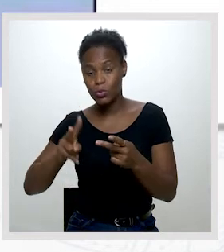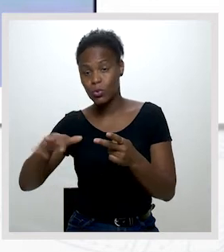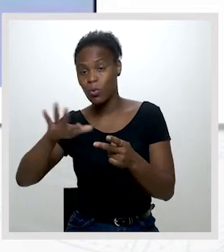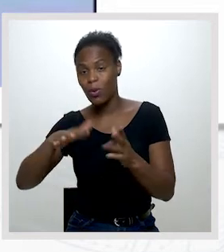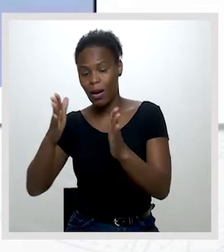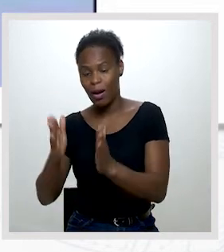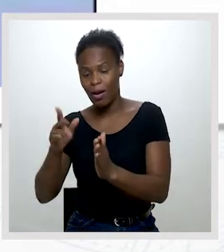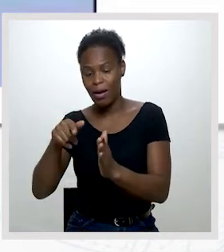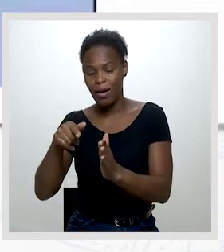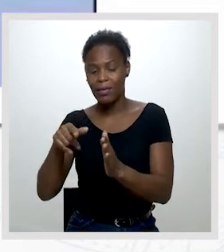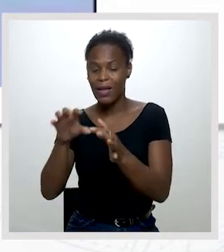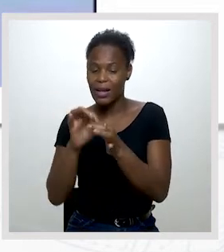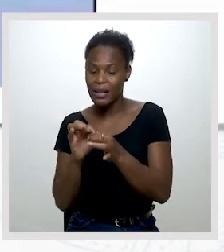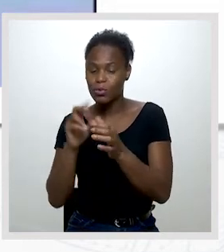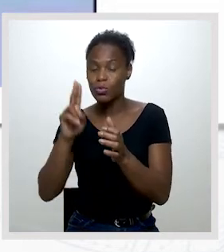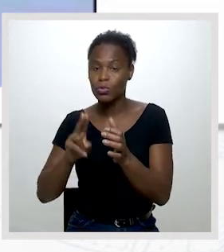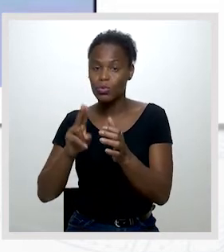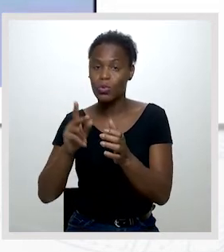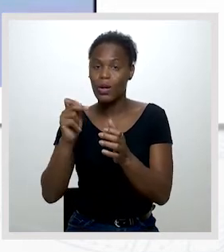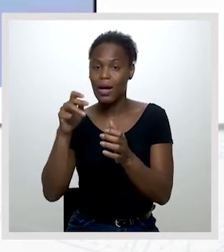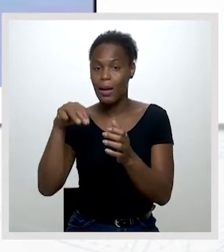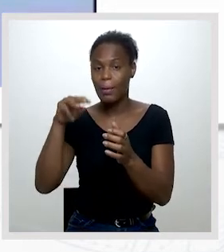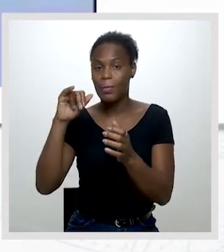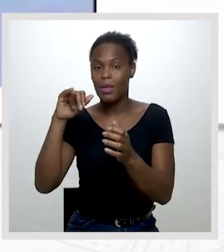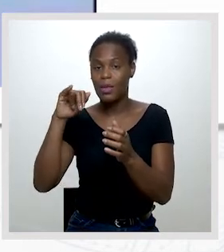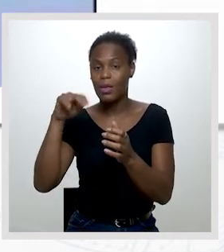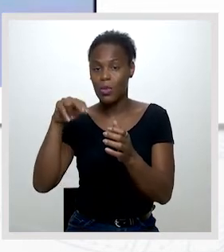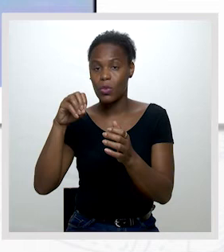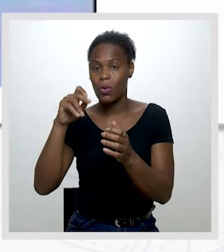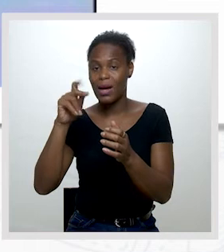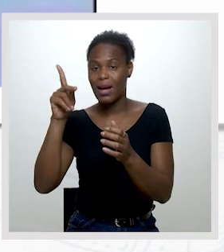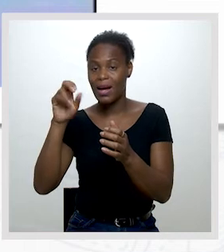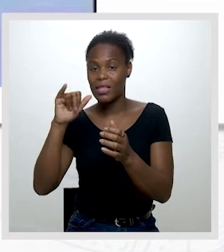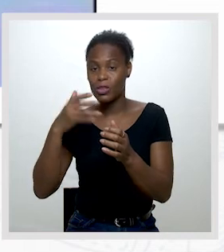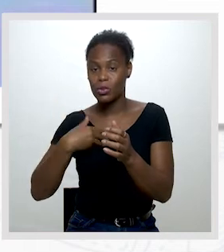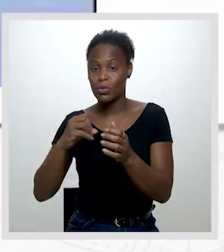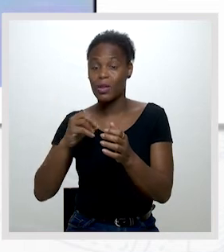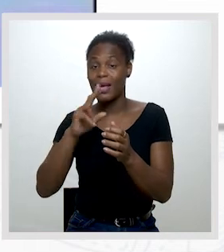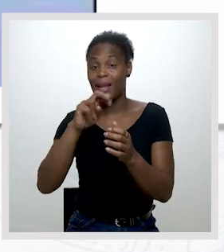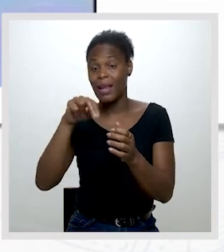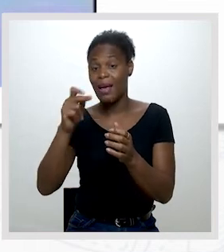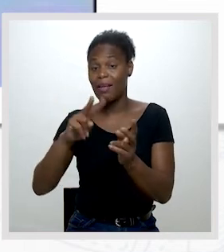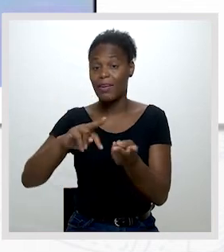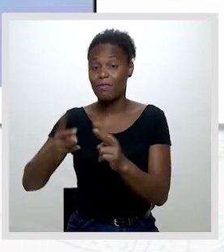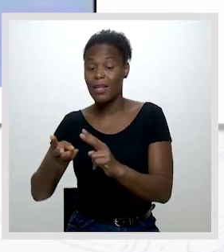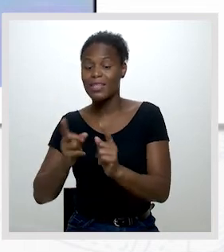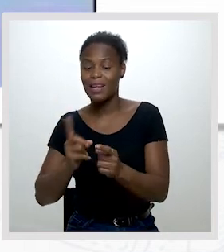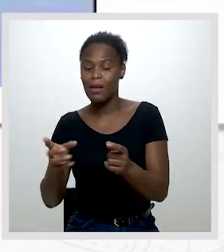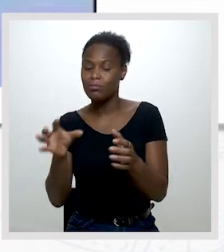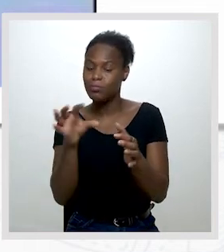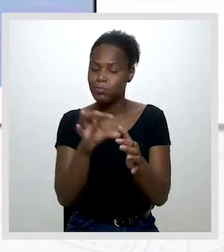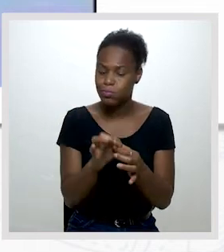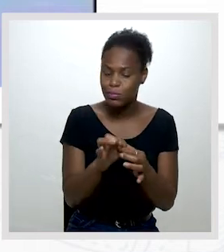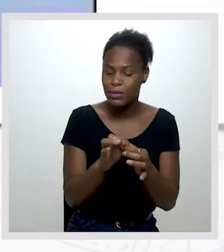ligar agora o segundo aminoácido, que é trazido pelo o RNA de transferência, que é complementar